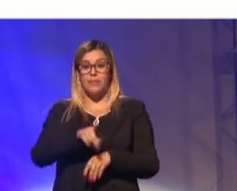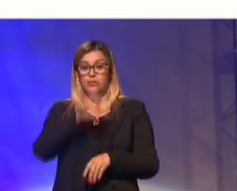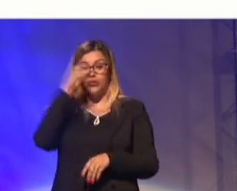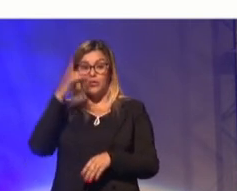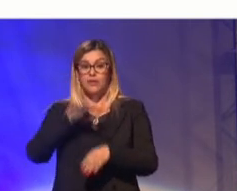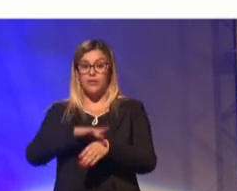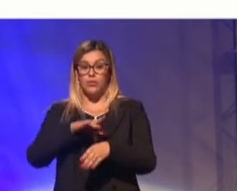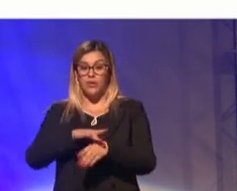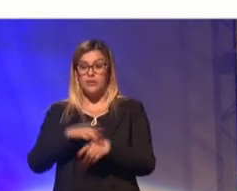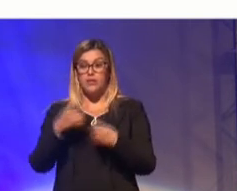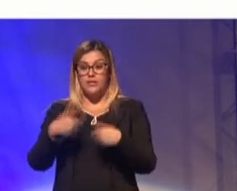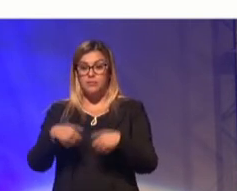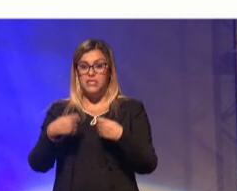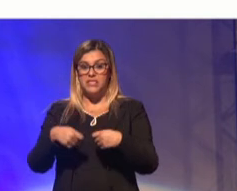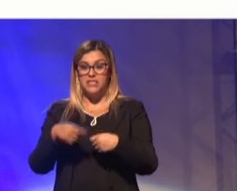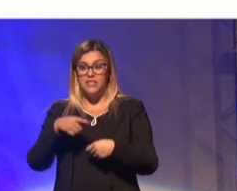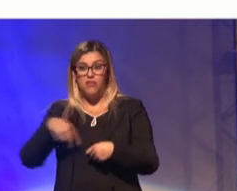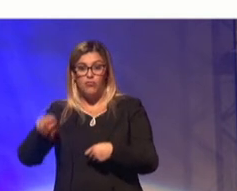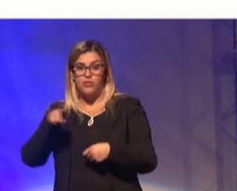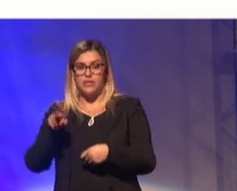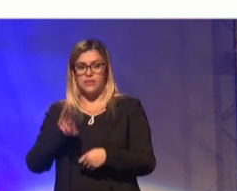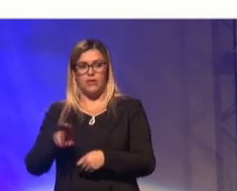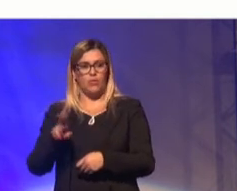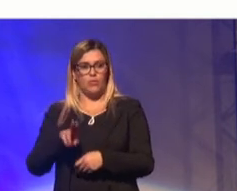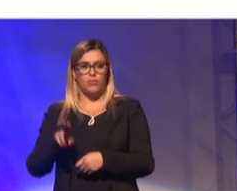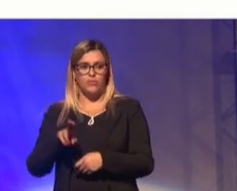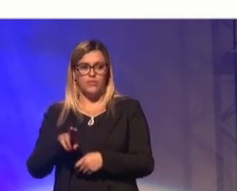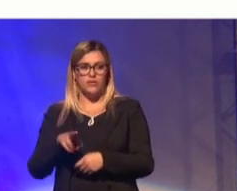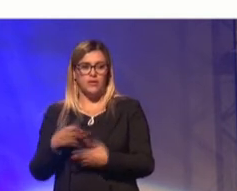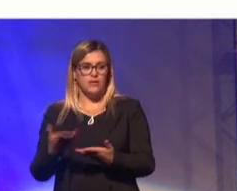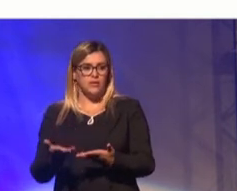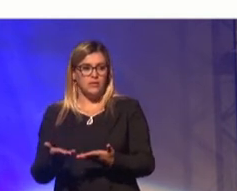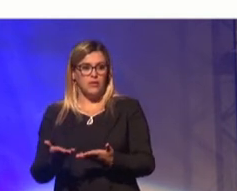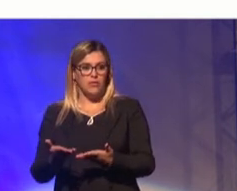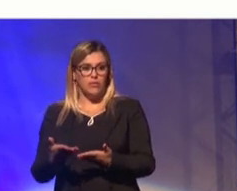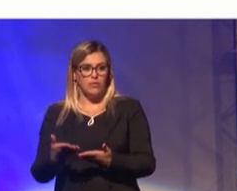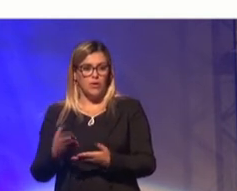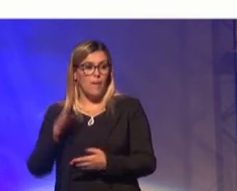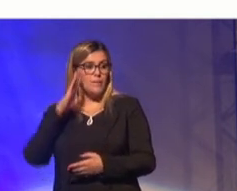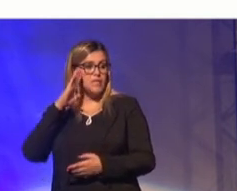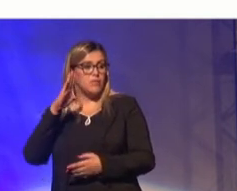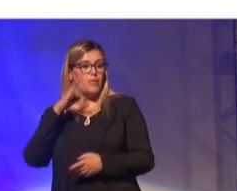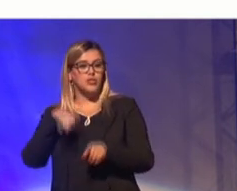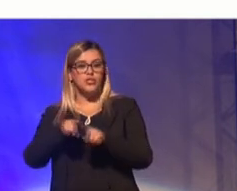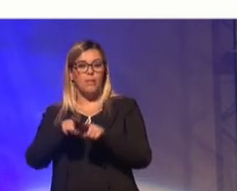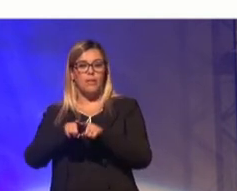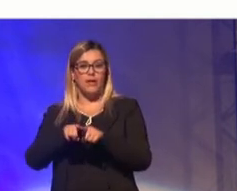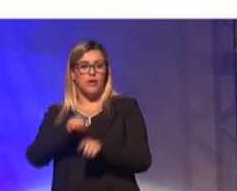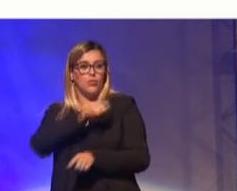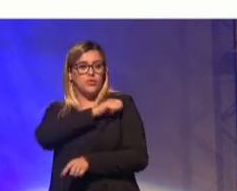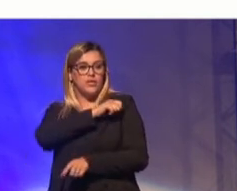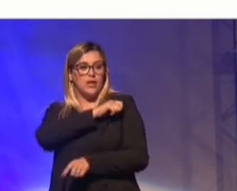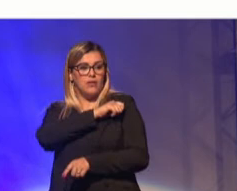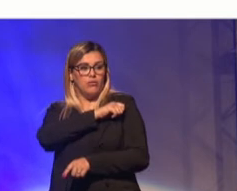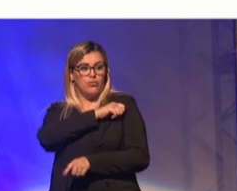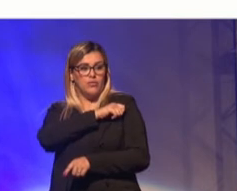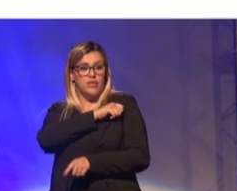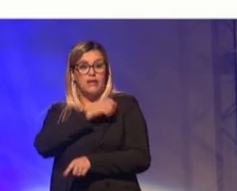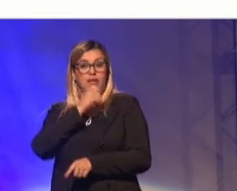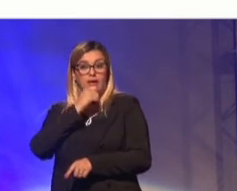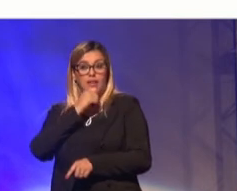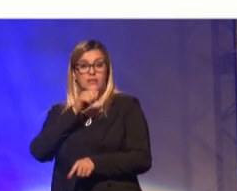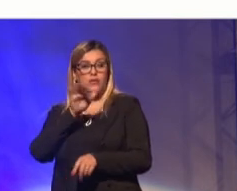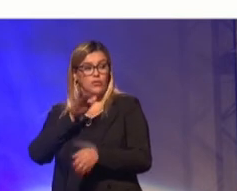ter a necessidade e a gente está deixando de usar, e principalmente os alunos, né, aqueles colegas que estão em